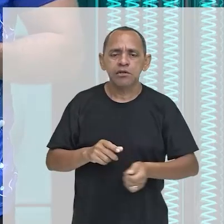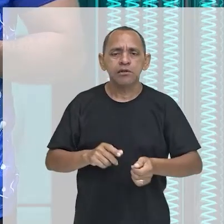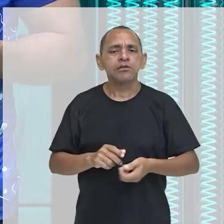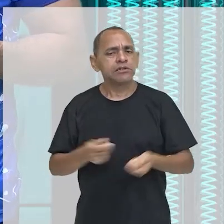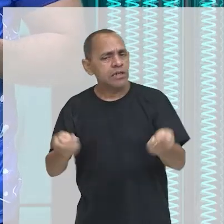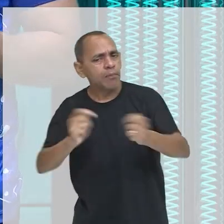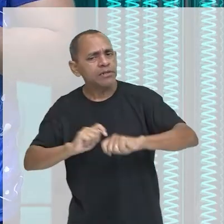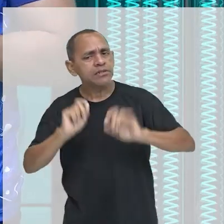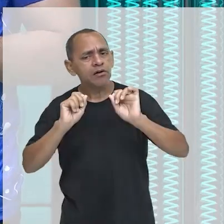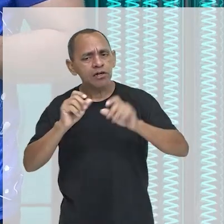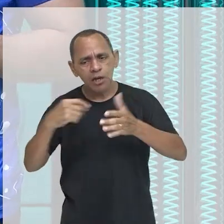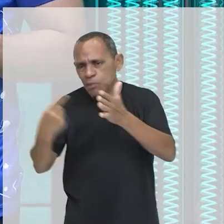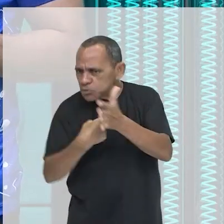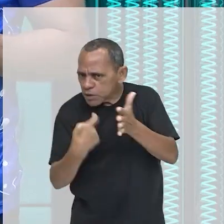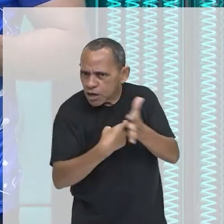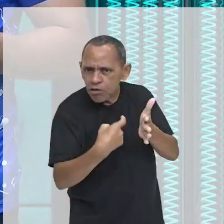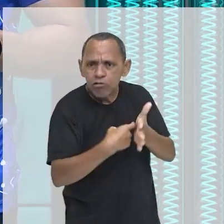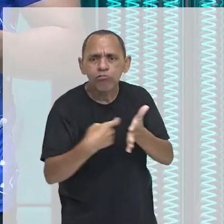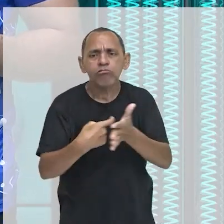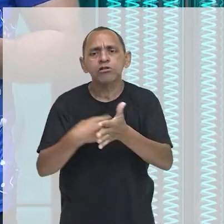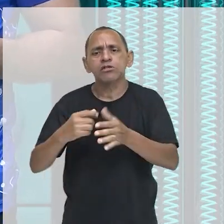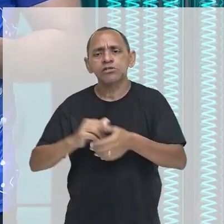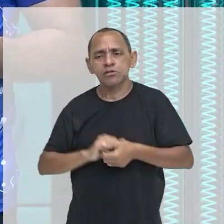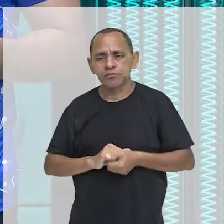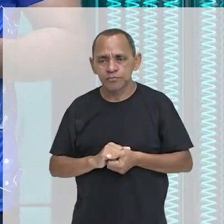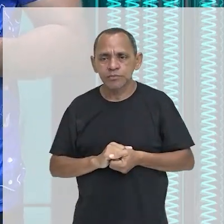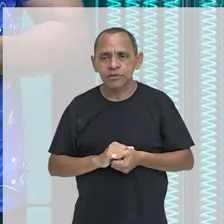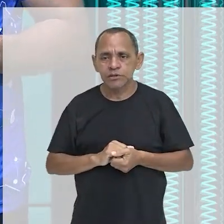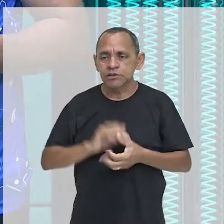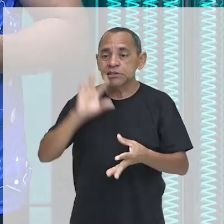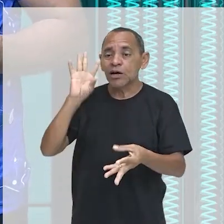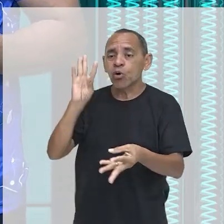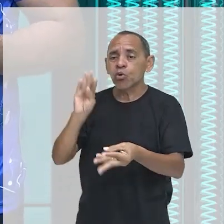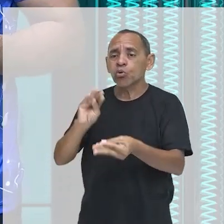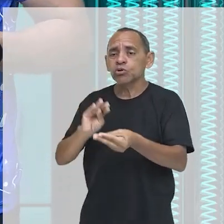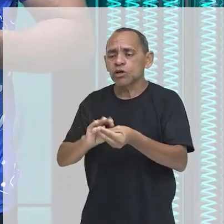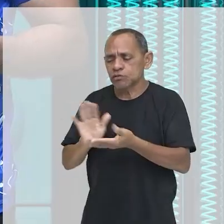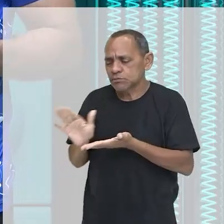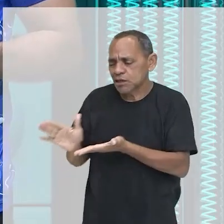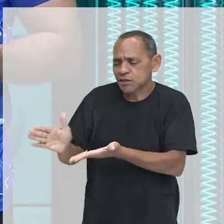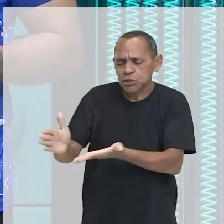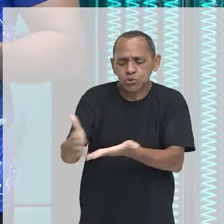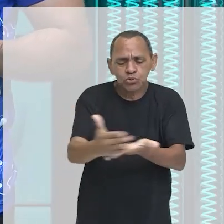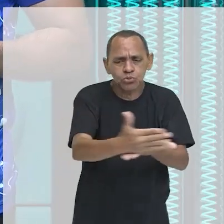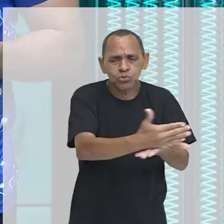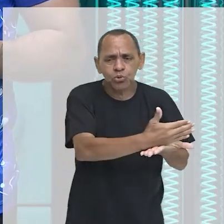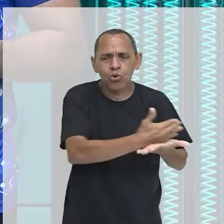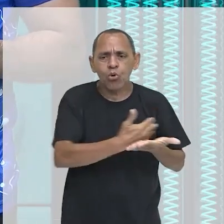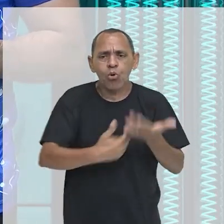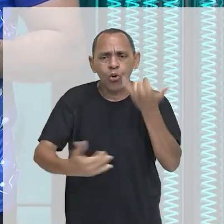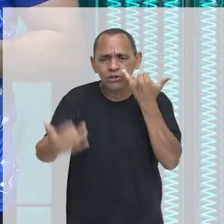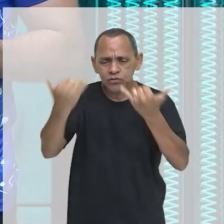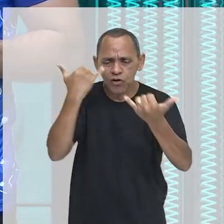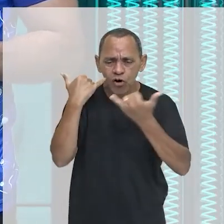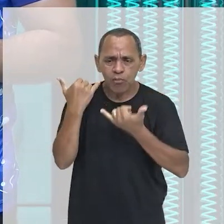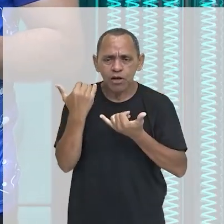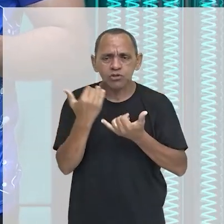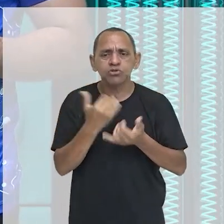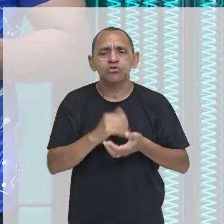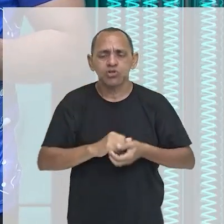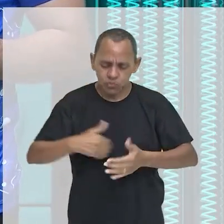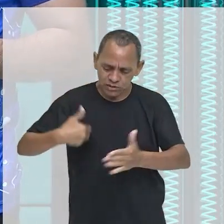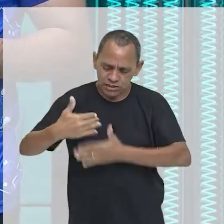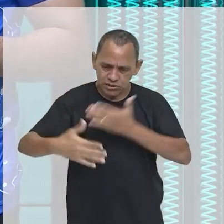refutar seu ponto de vista, e lá na conclusão você vai fazer um apanhado de tudo aquilo que você fez ao longo do texto.